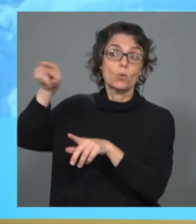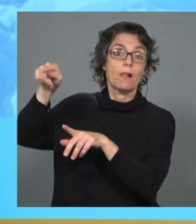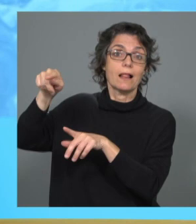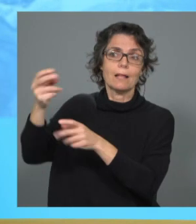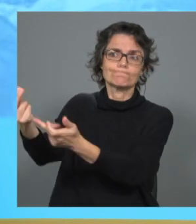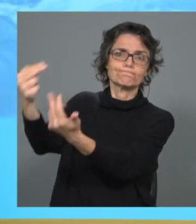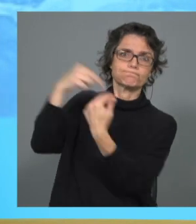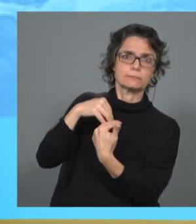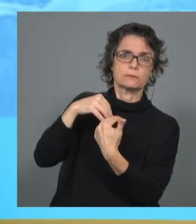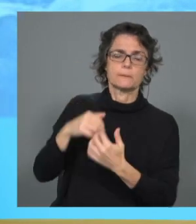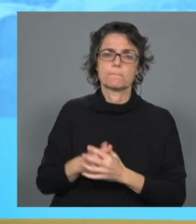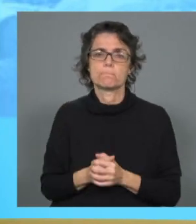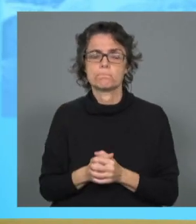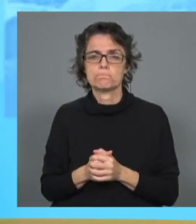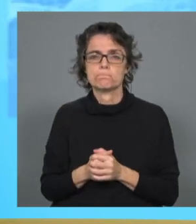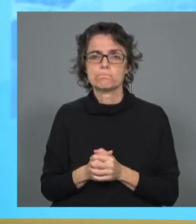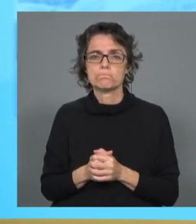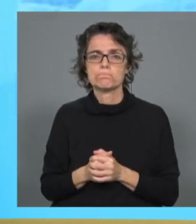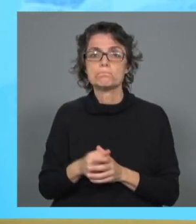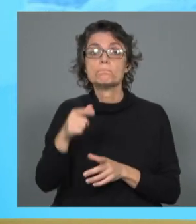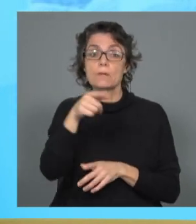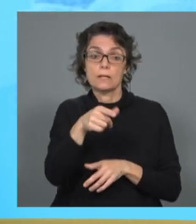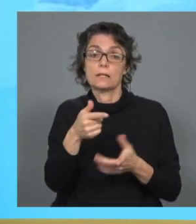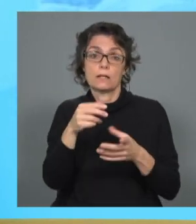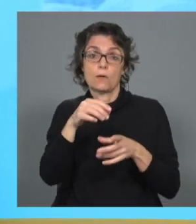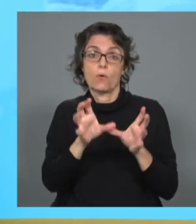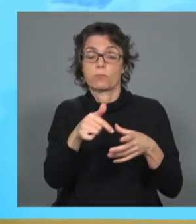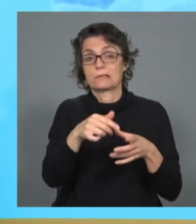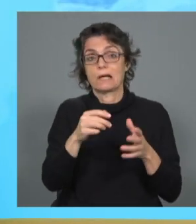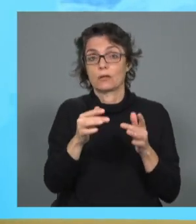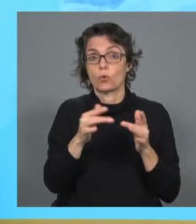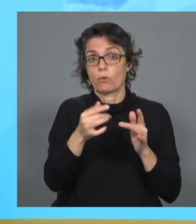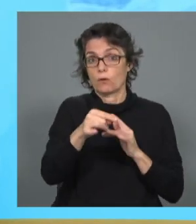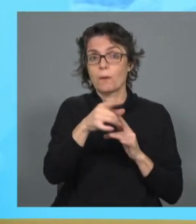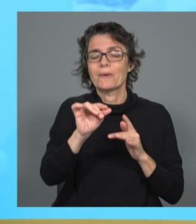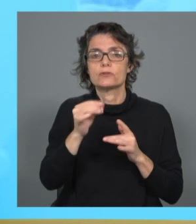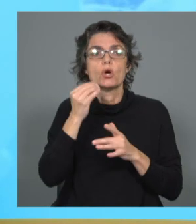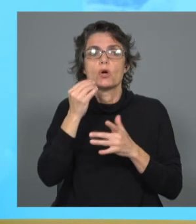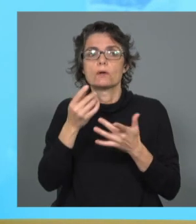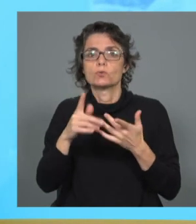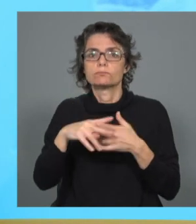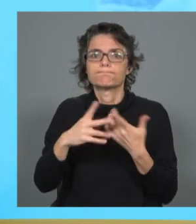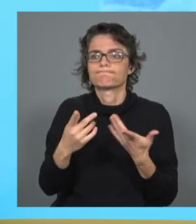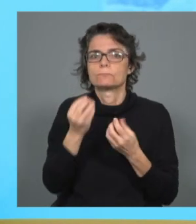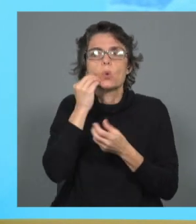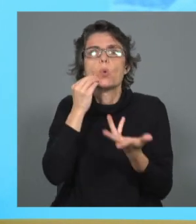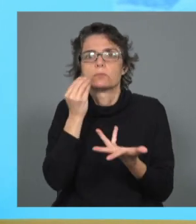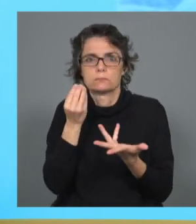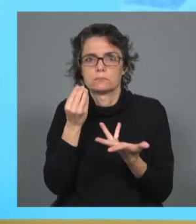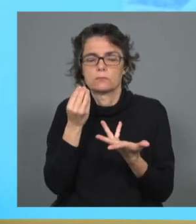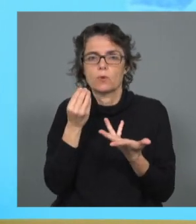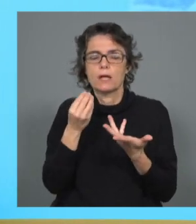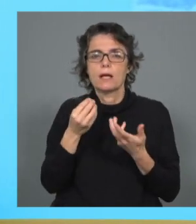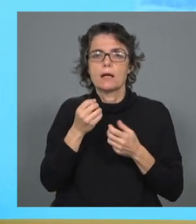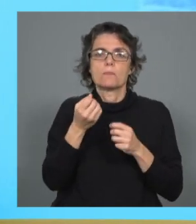que os podia acolher. Eles tinham estes contactos, não tinham os meios para fazer, porque até um transporte que tinham prometido, depois acabou